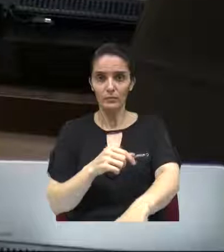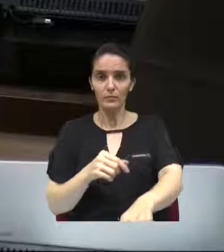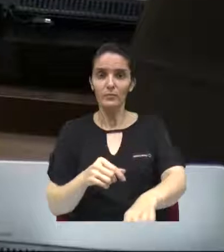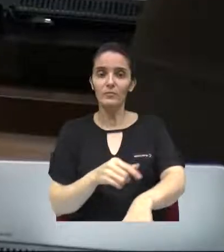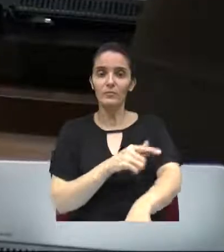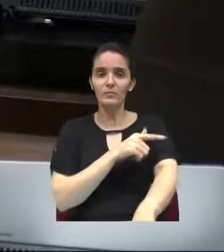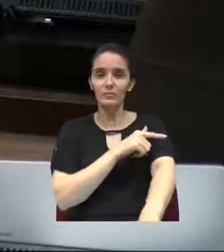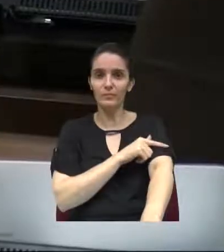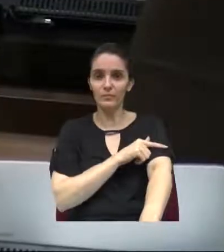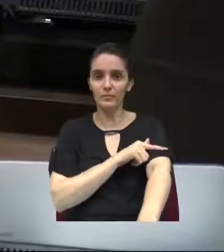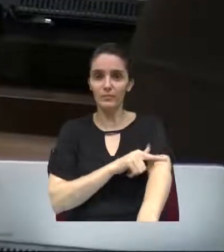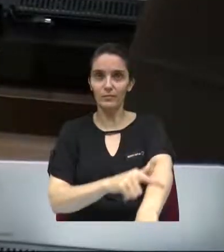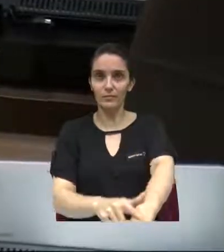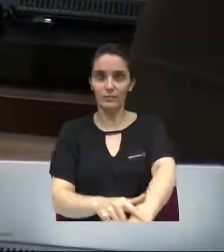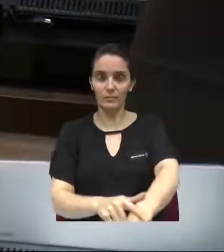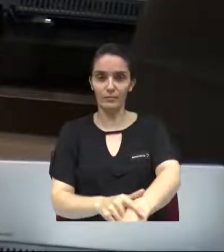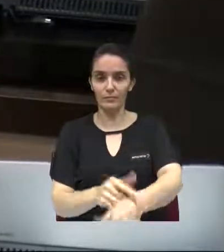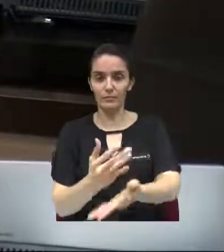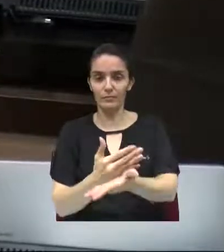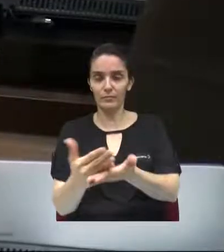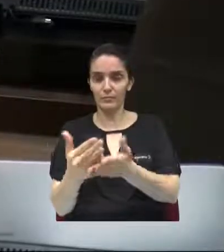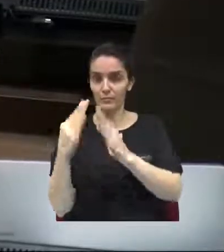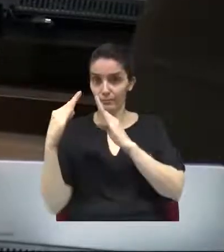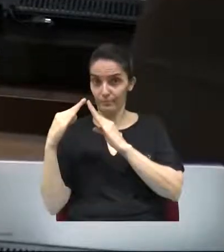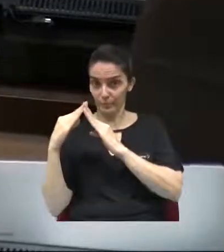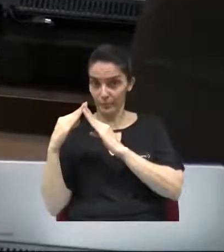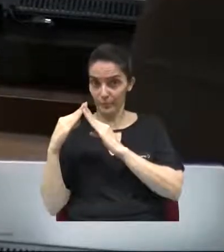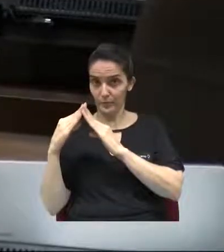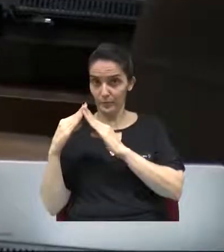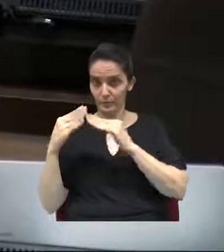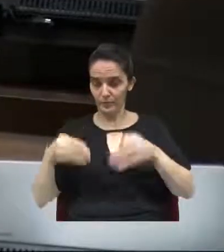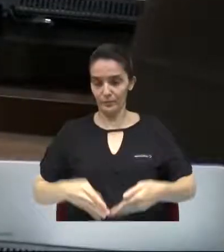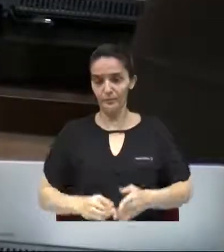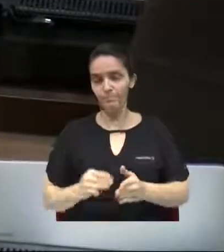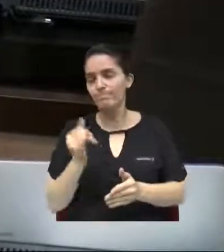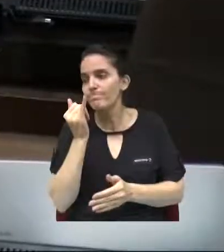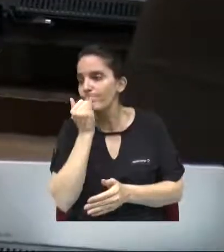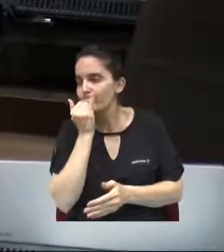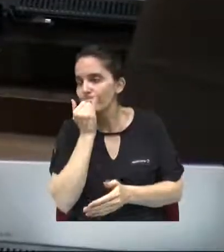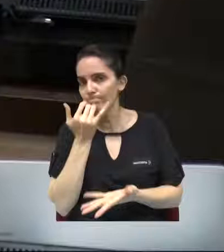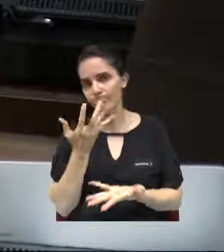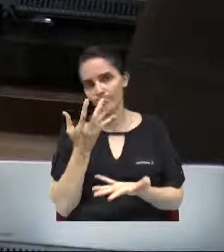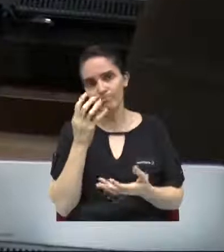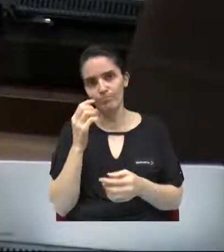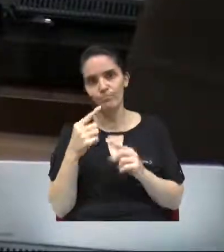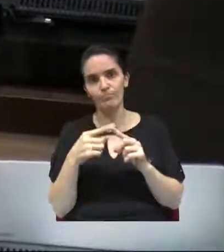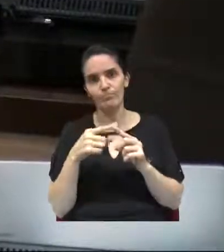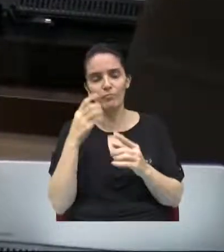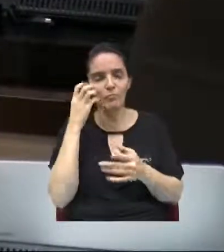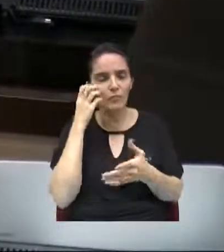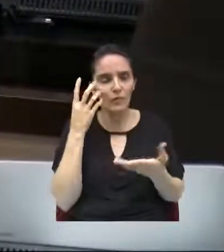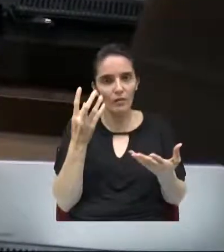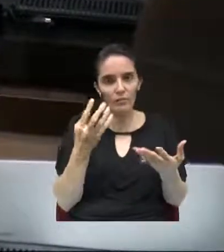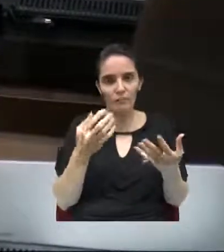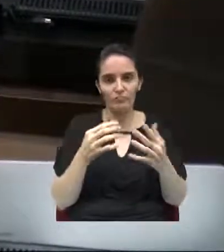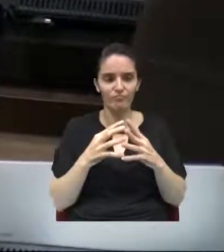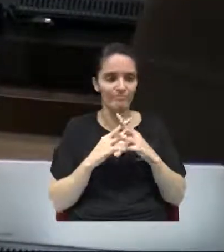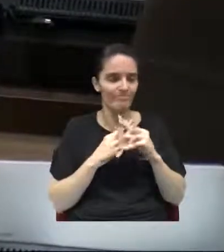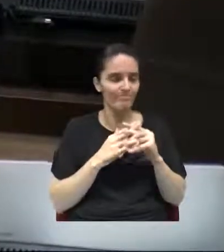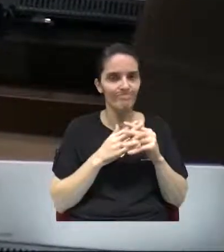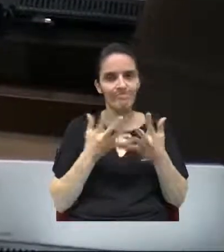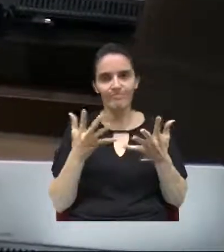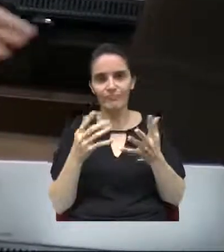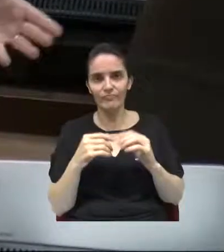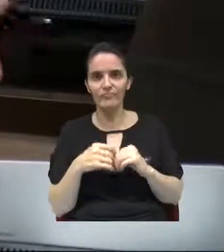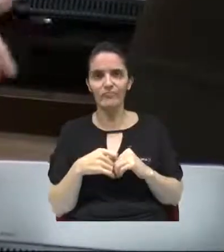dar aquilo que não tem, eu só gostaria, antes de tudo, de pedir desculpas, porque o senhor foi colocado em uma situação complicada,